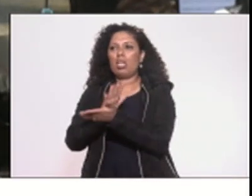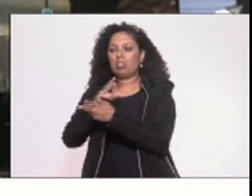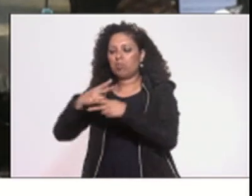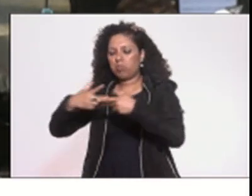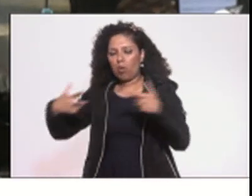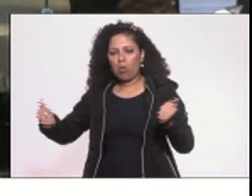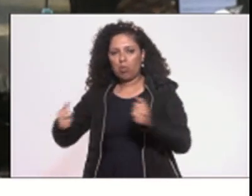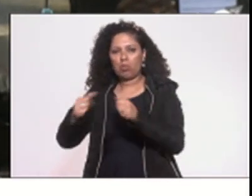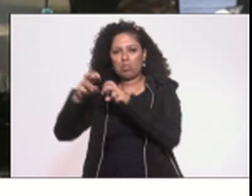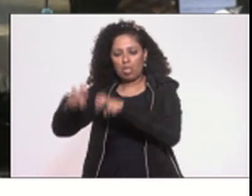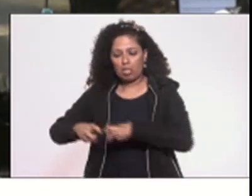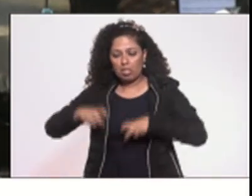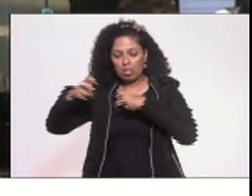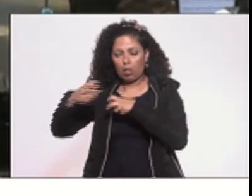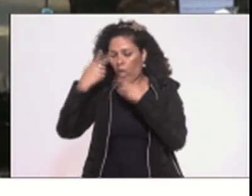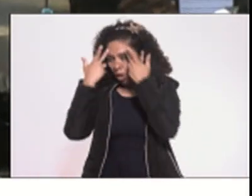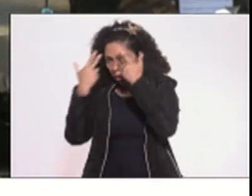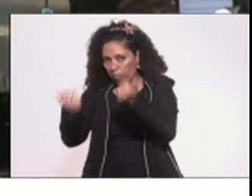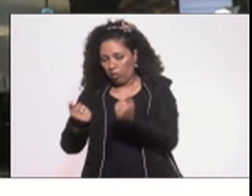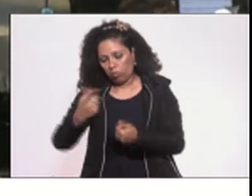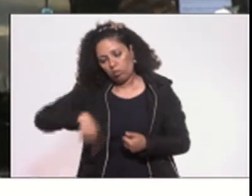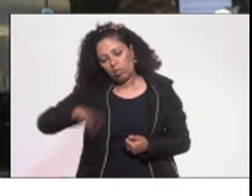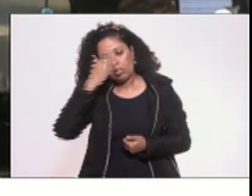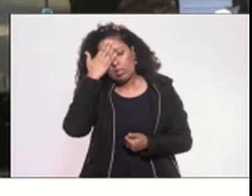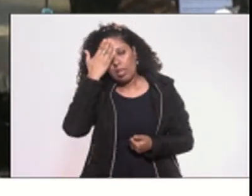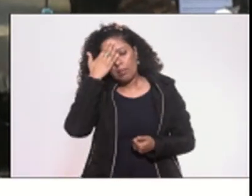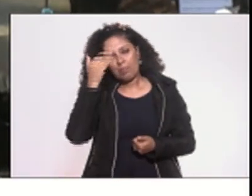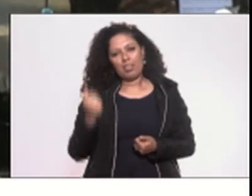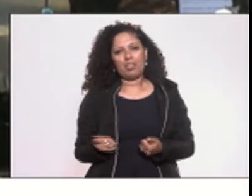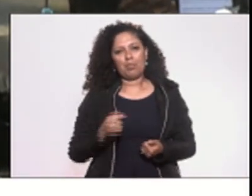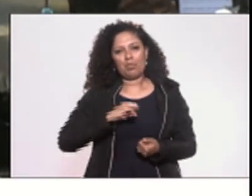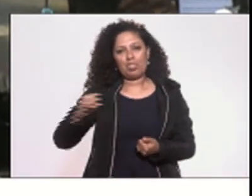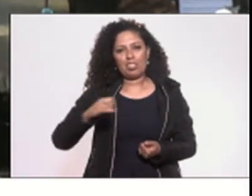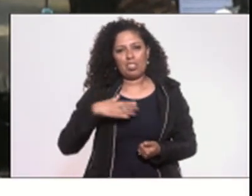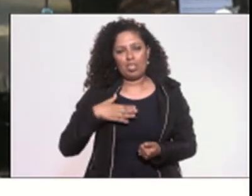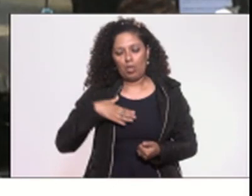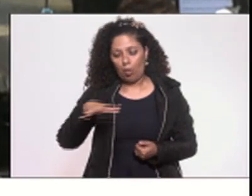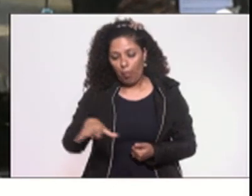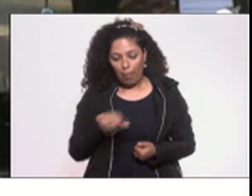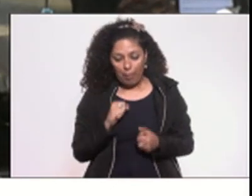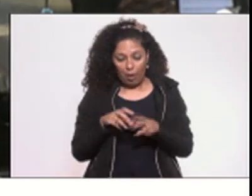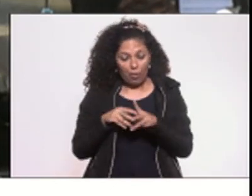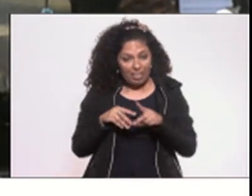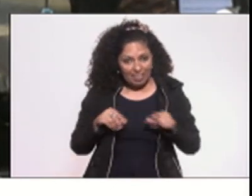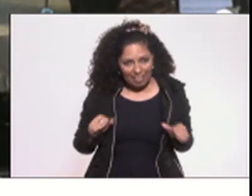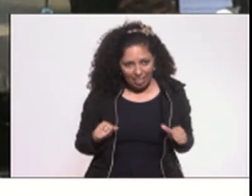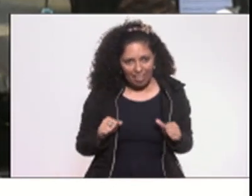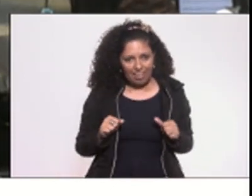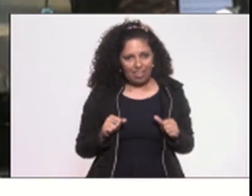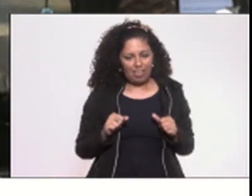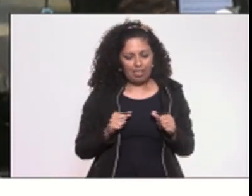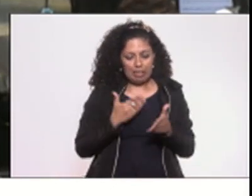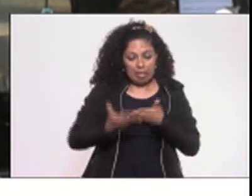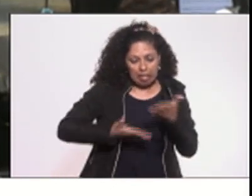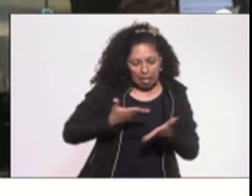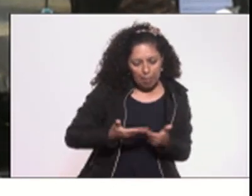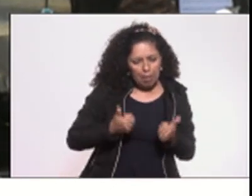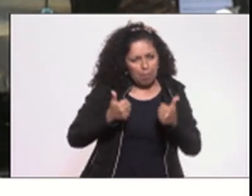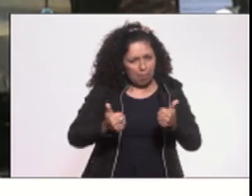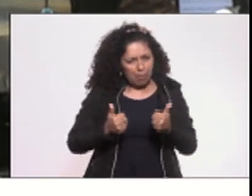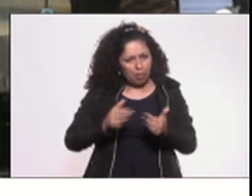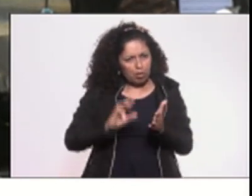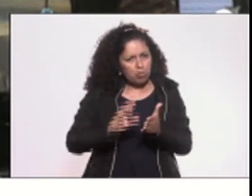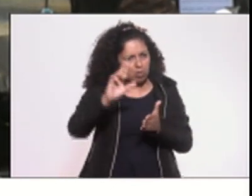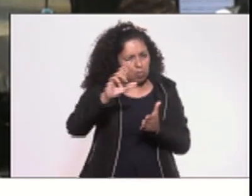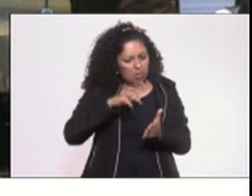gente sabe que a agroecologia, automaticamente, se eu lido com o solo de forma responsável, cuidando do